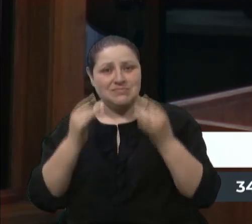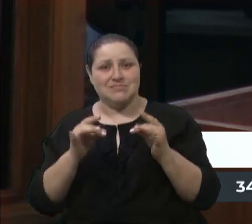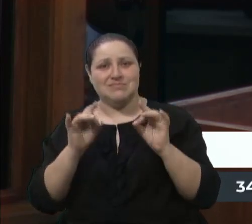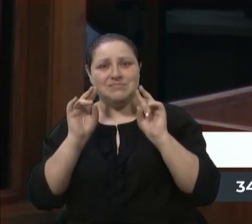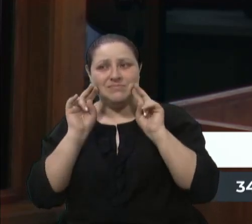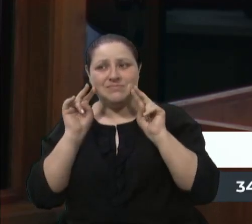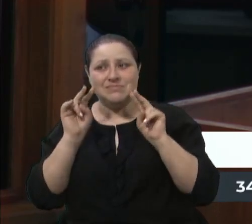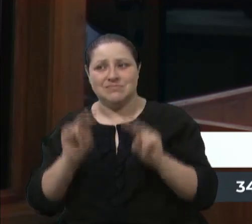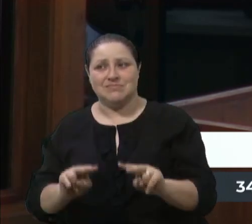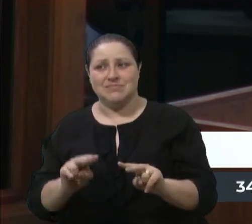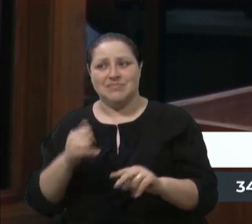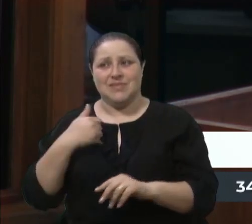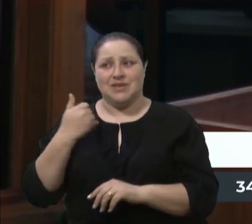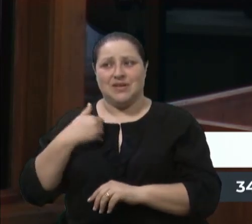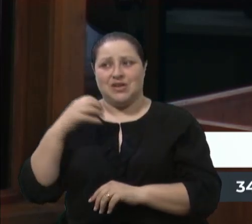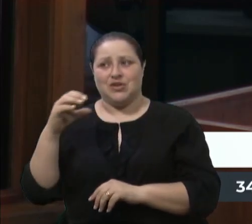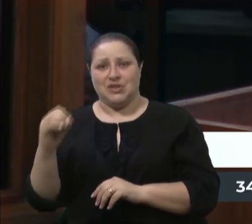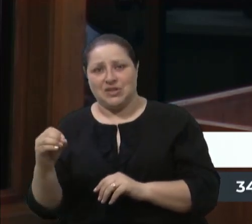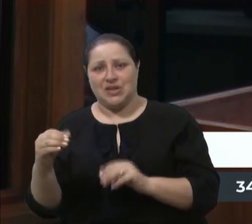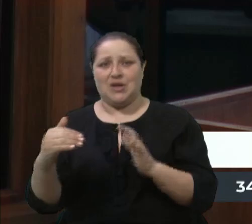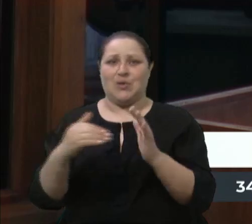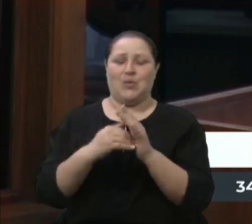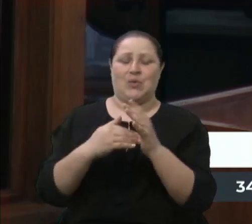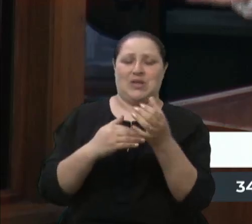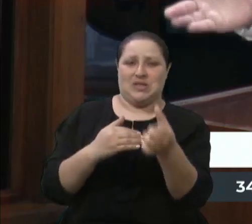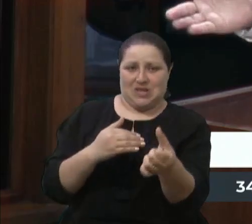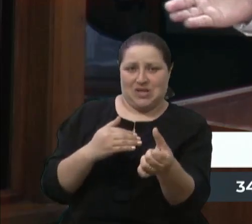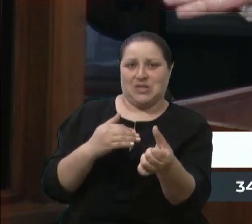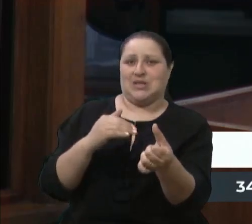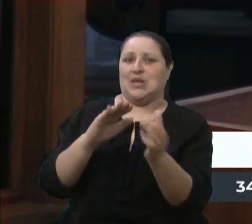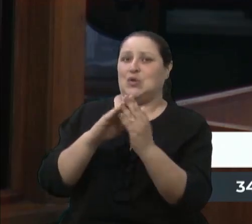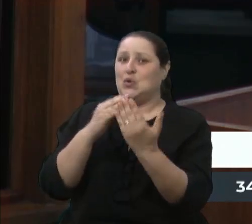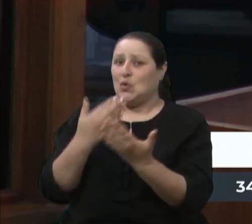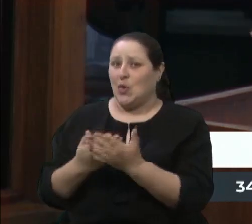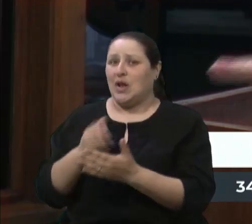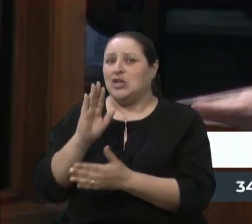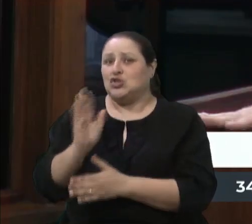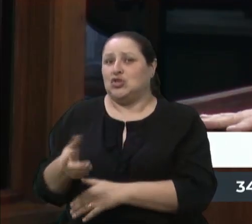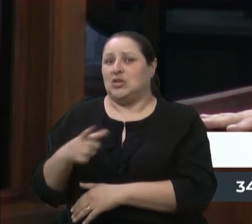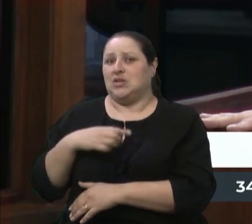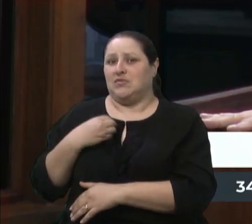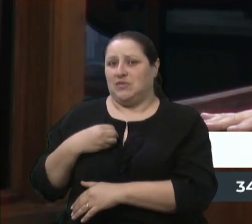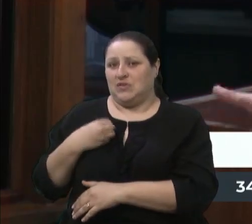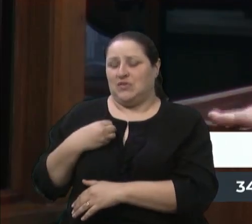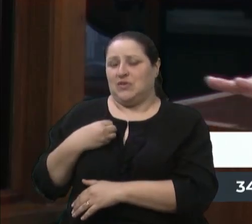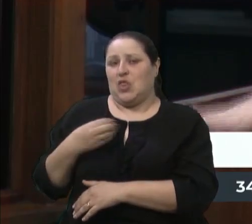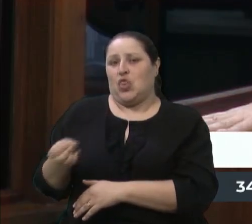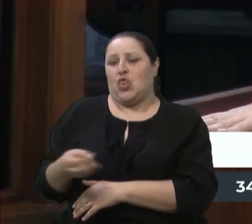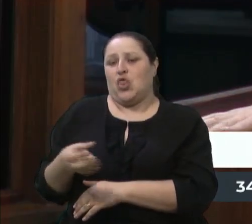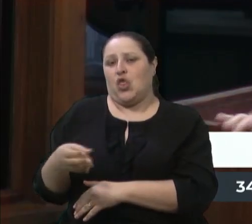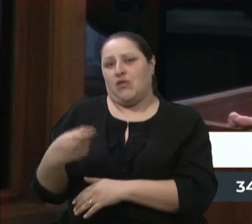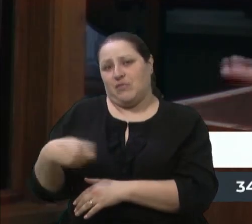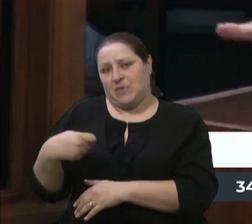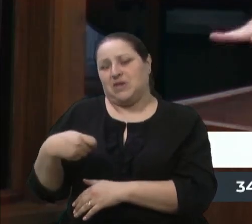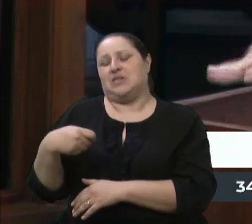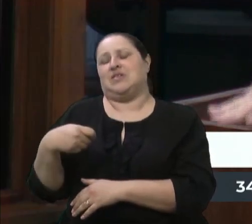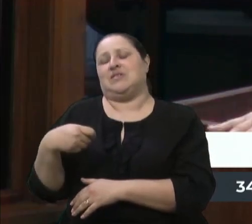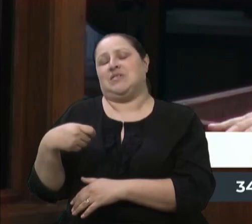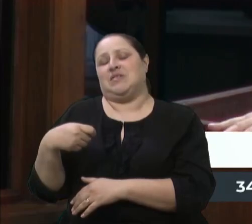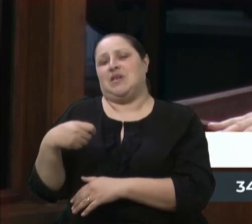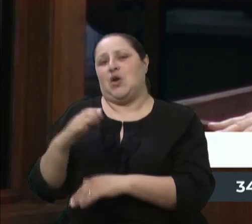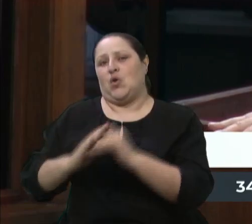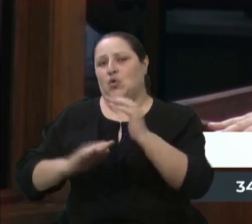infância, das escolas que já existem. Novas precisam ser construídas, essa casa vai discutir o modelo. Agora, tem